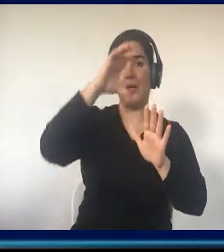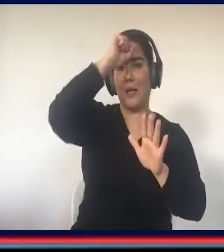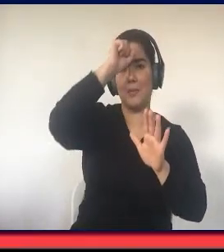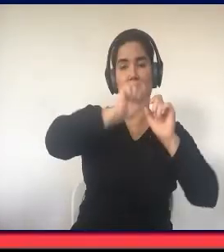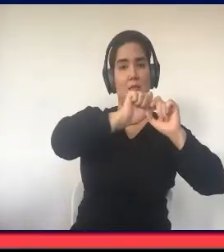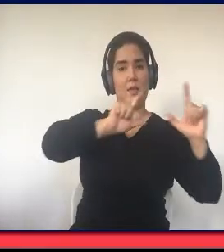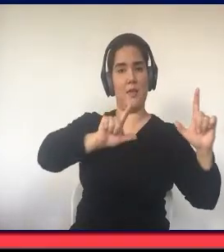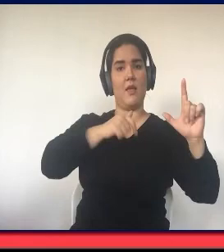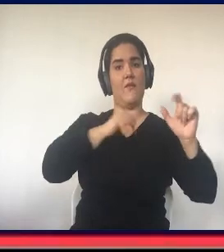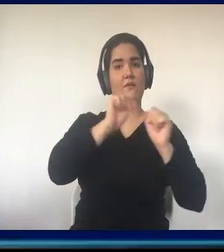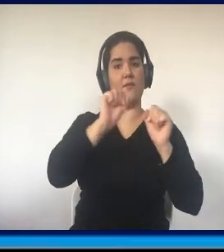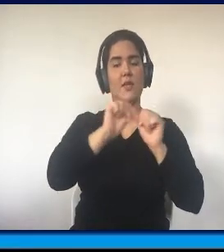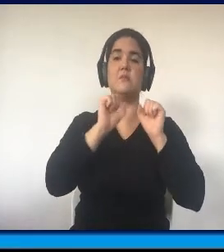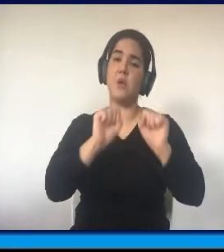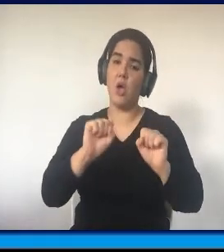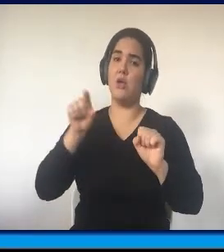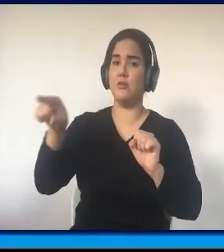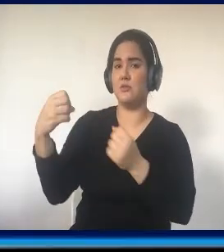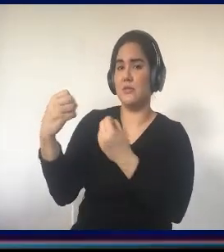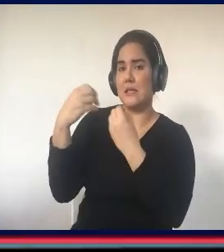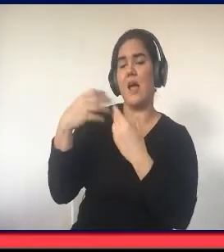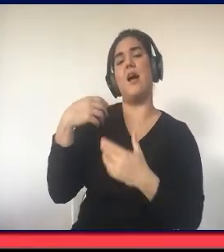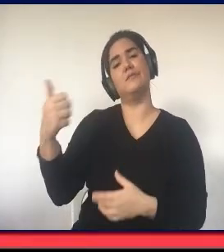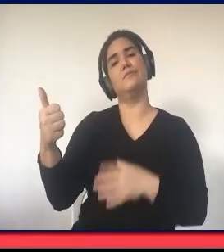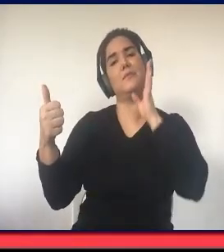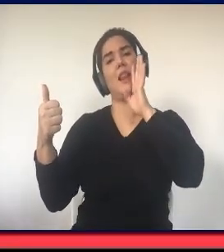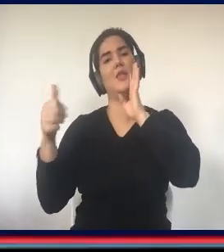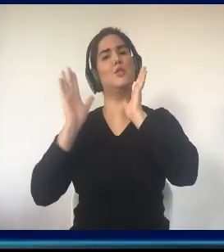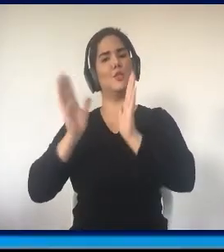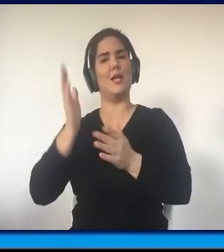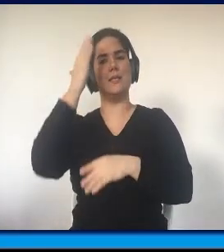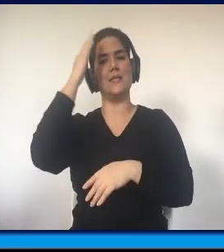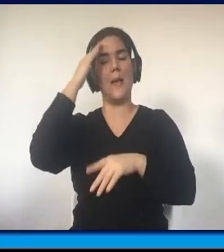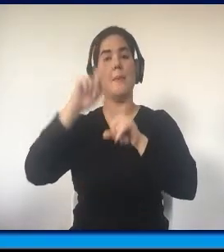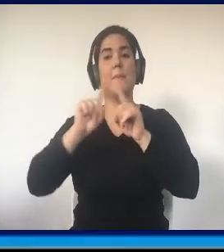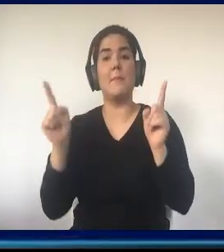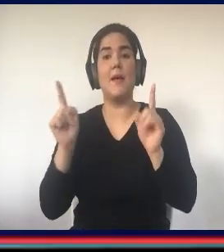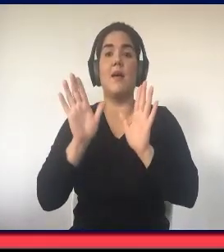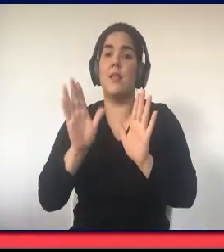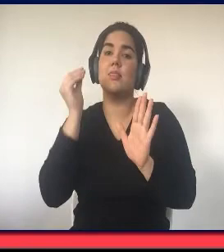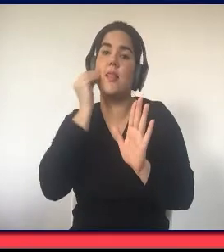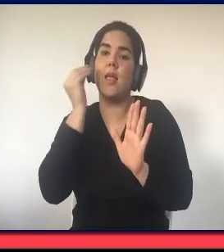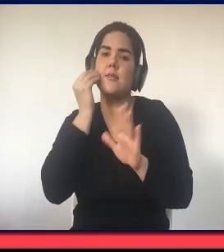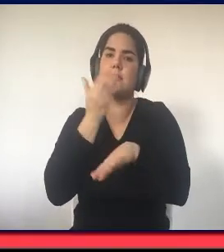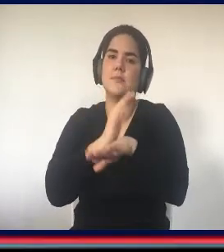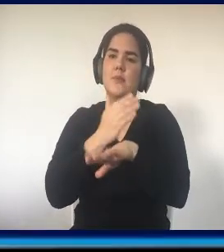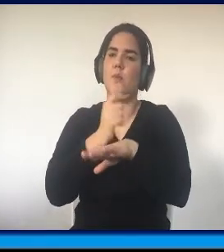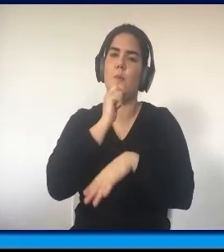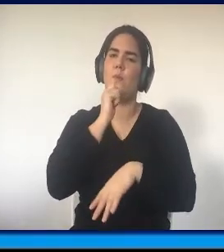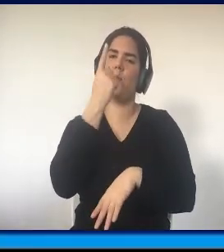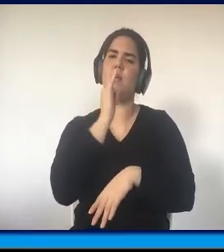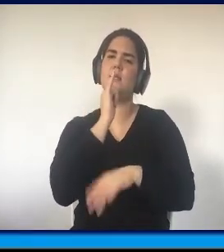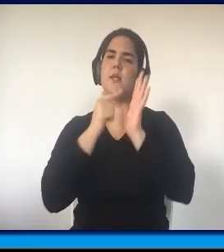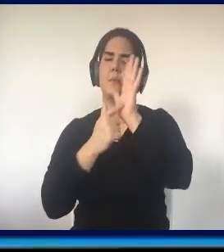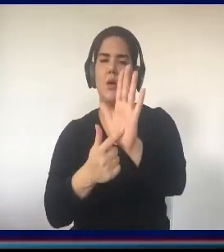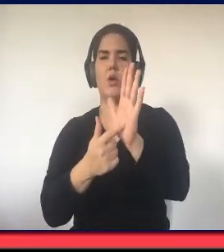ensinado e eu falei, ah, beleza. Né? Agora eu já sei como é que é, mas eu ainda não fiz. Só para usar um exemplo simples, o cara pergunta, Lucas tá aí,